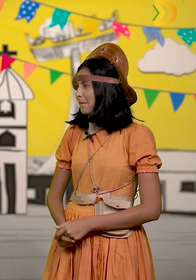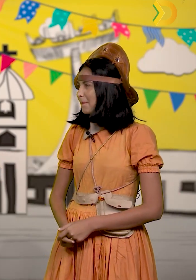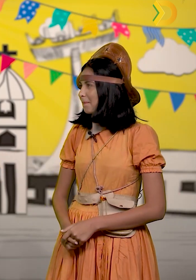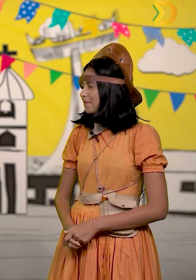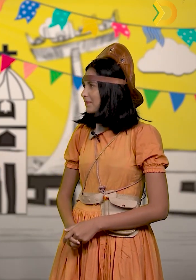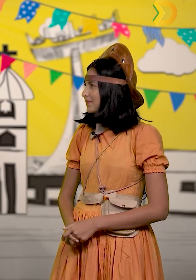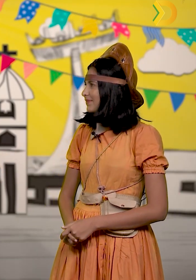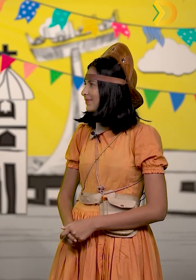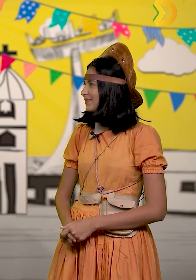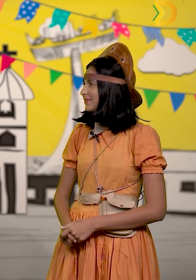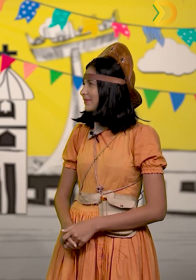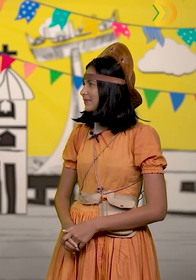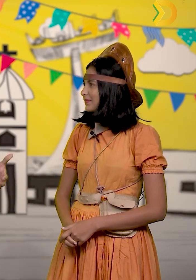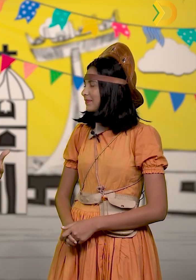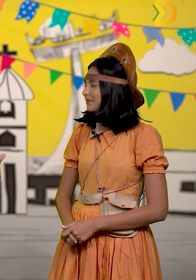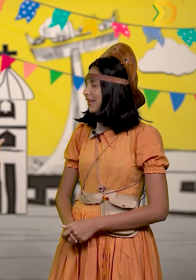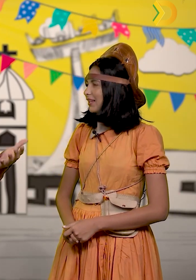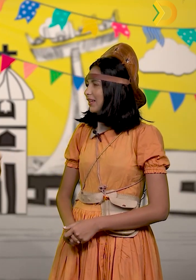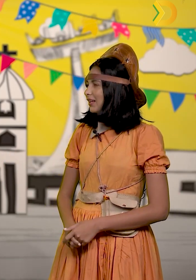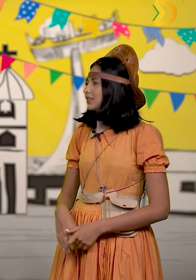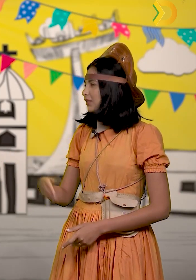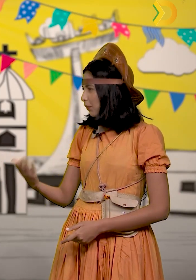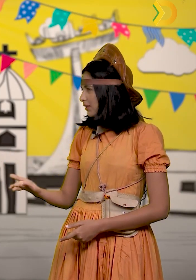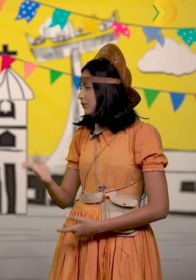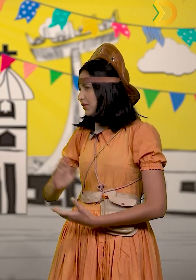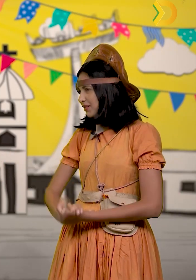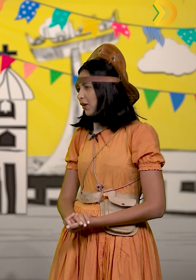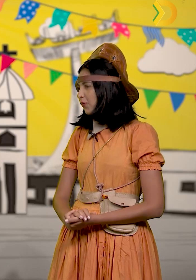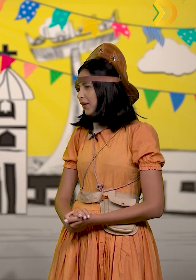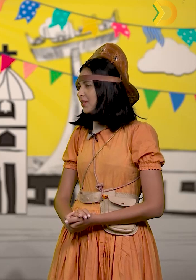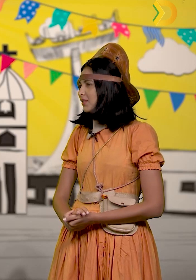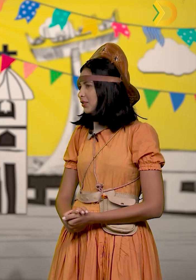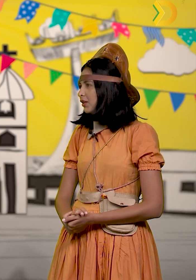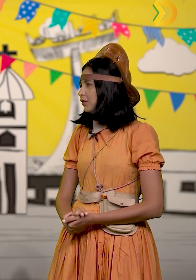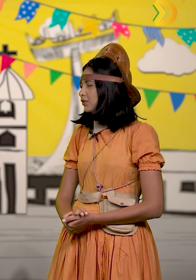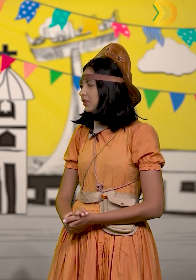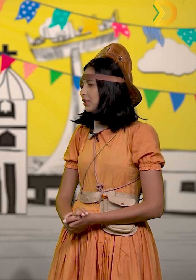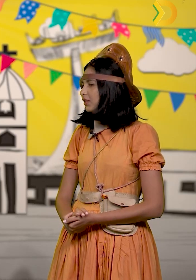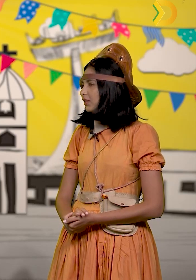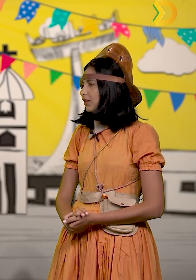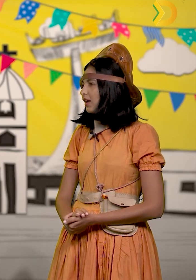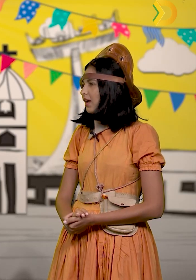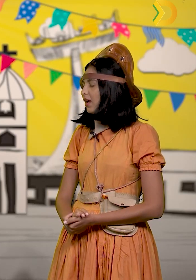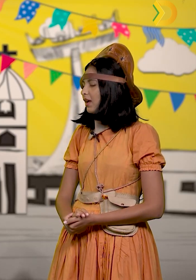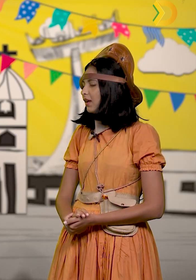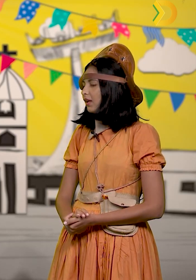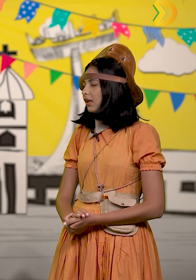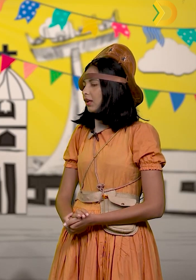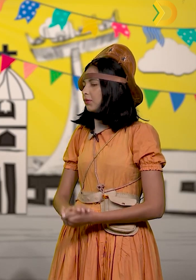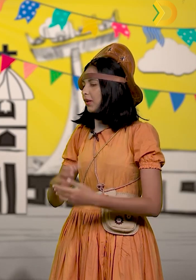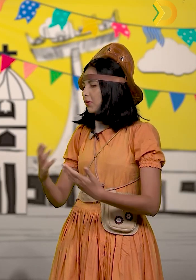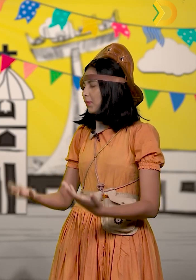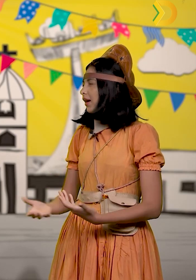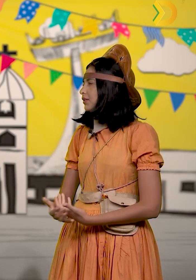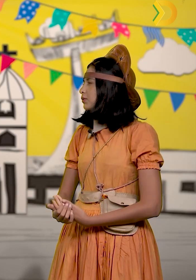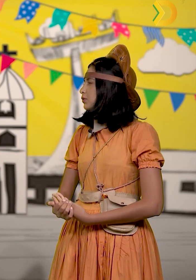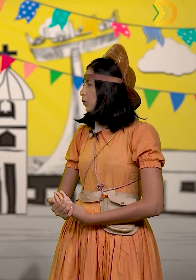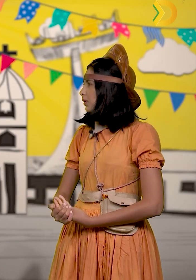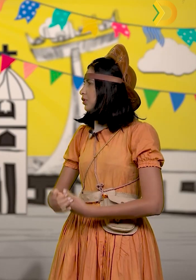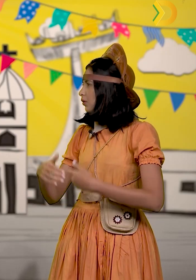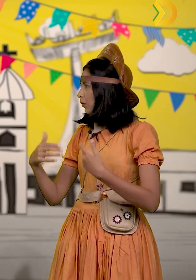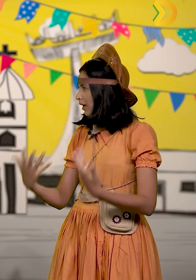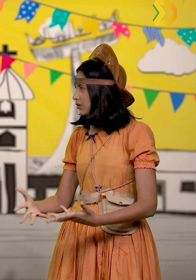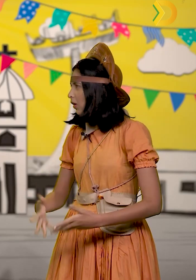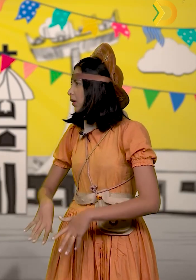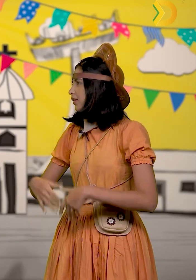voz? Por causa, sei lá, do perfil de liderança? Por que escolheram você? Então, a sugestão foi nesse sentido de que eu tenho mais